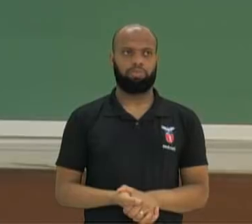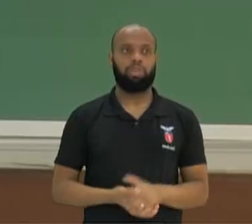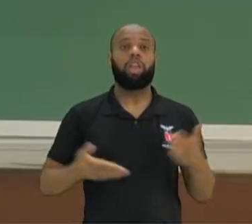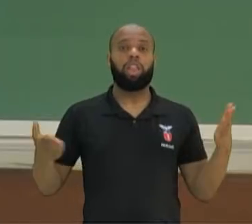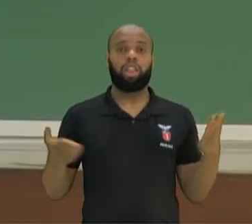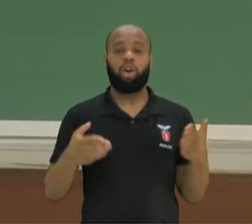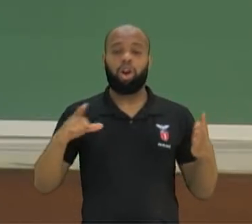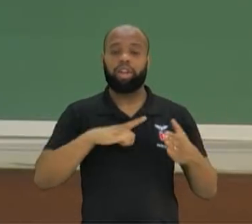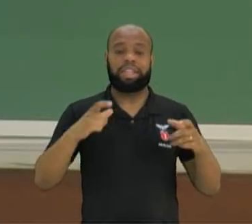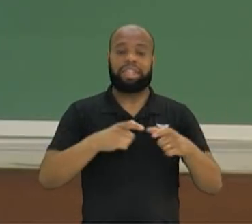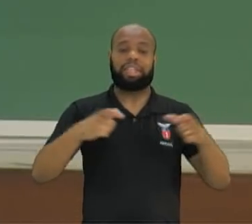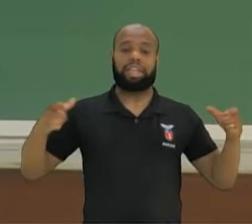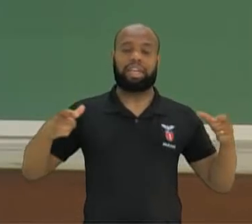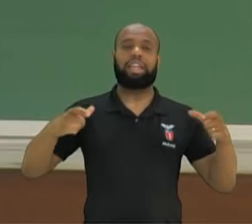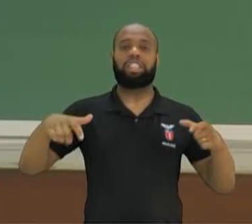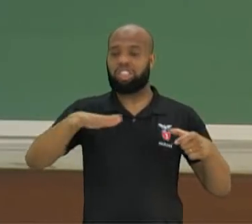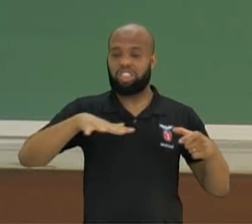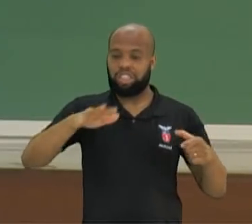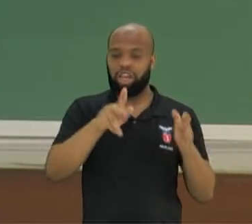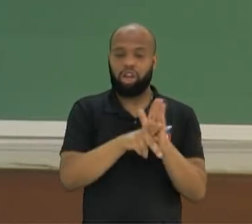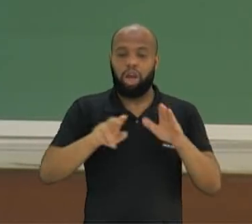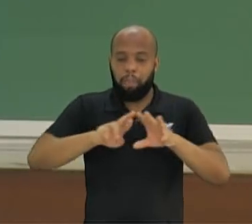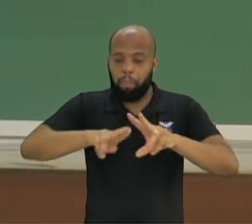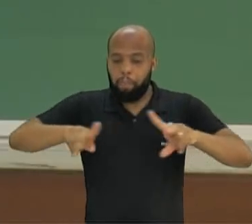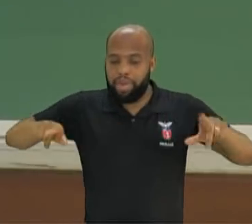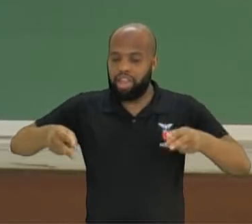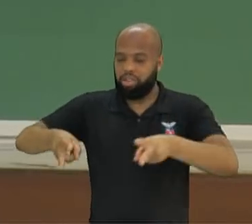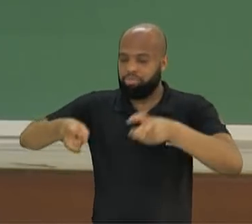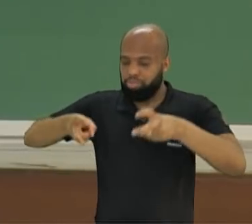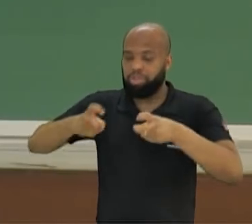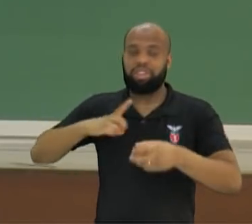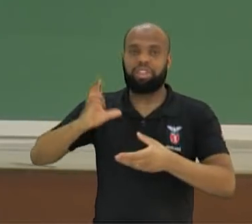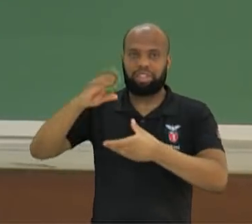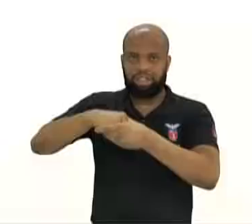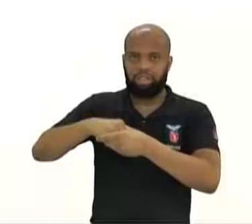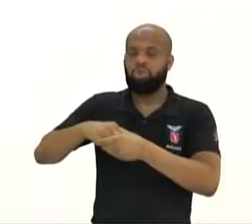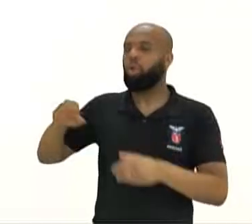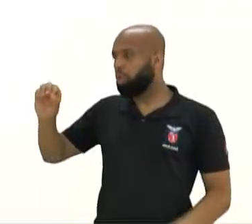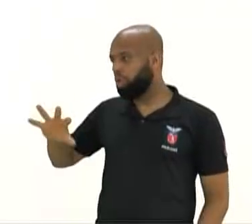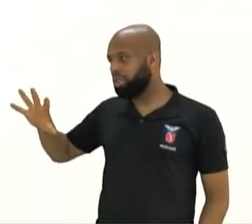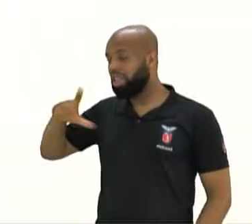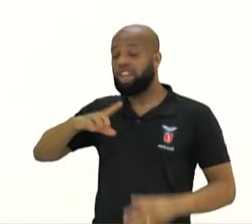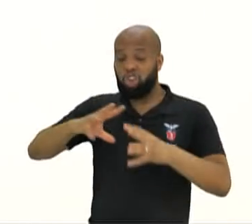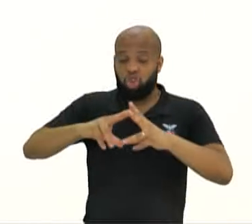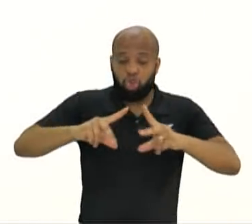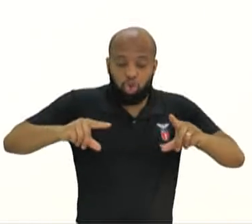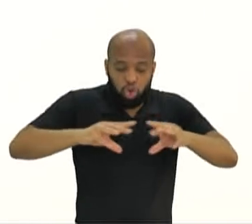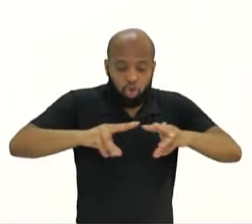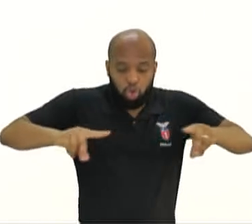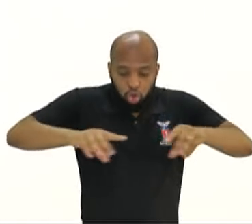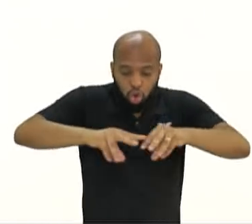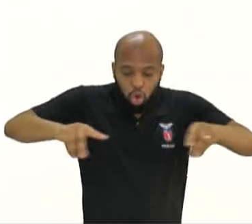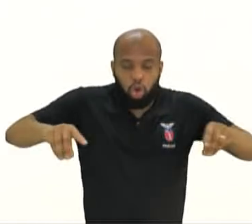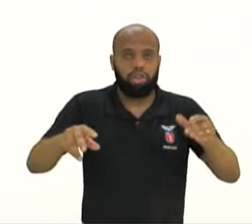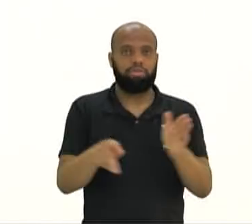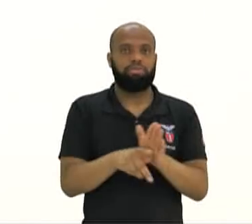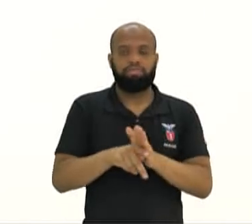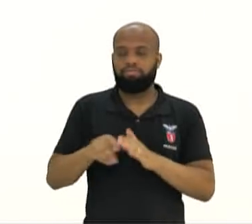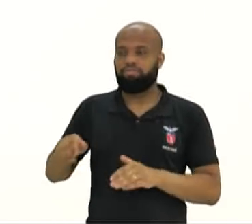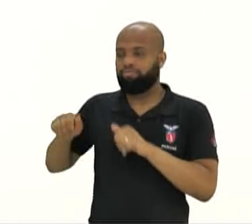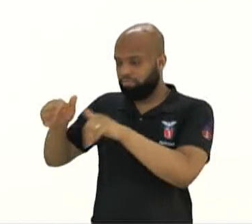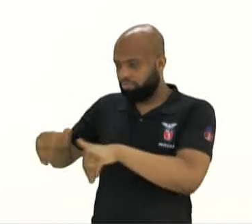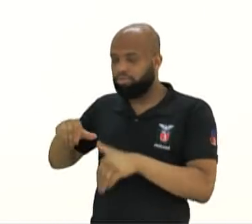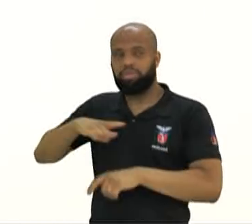As grandes reservas minerais também presentes no continente, né? O solo da Austrália, por exemplo, tem jazidas de